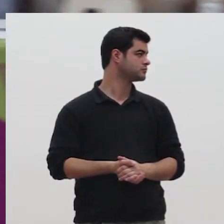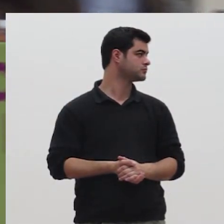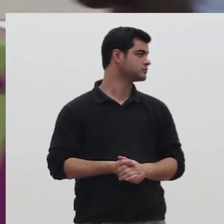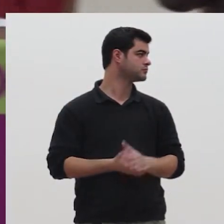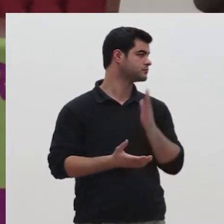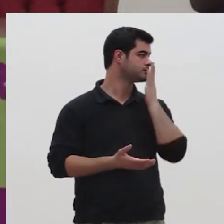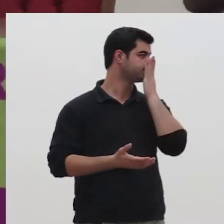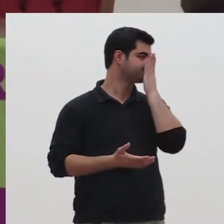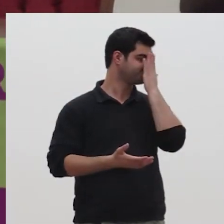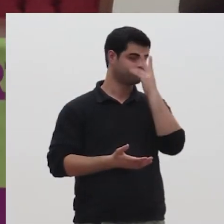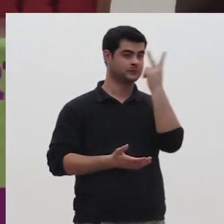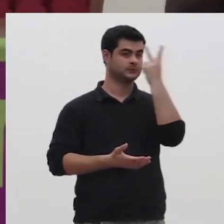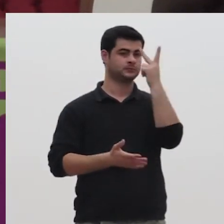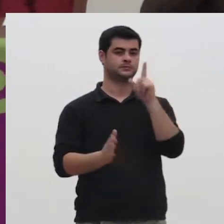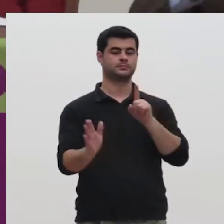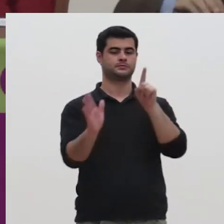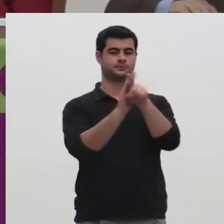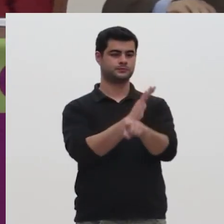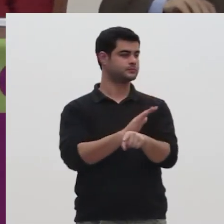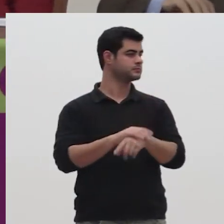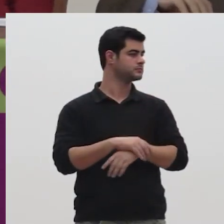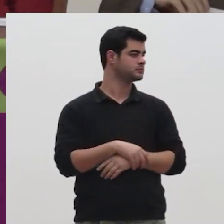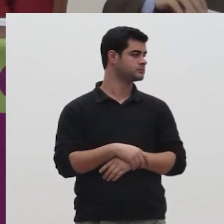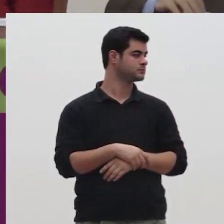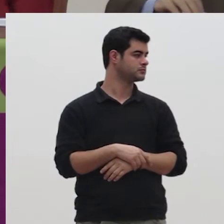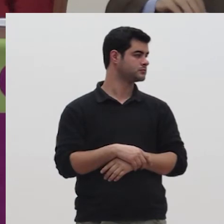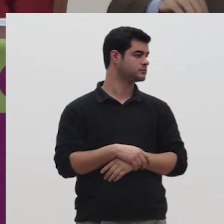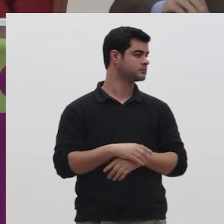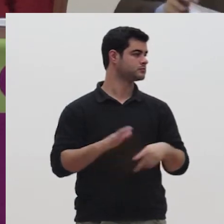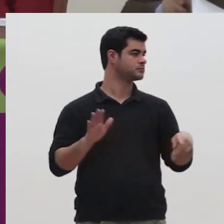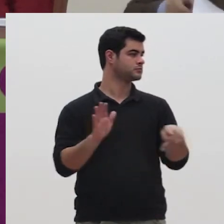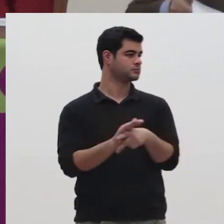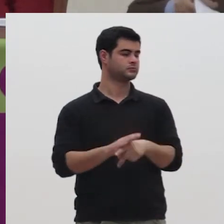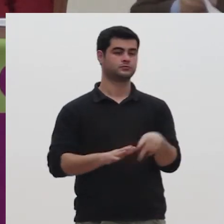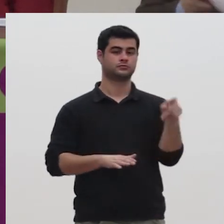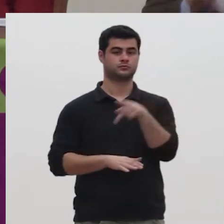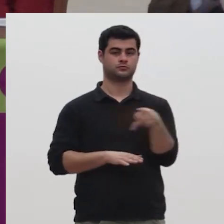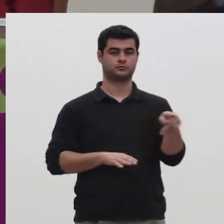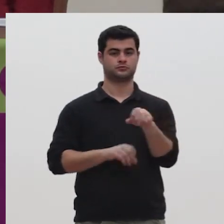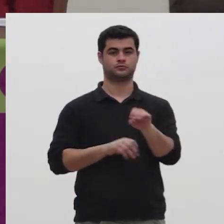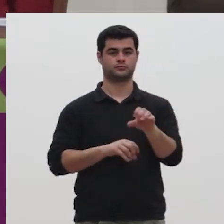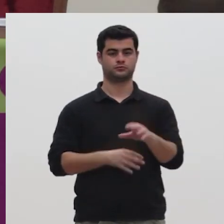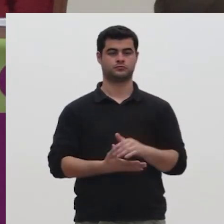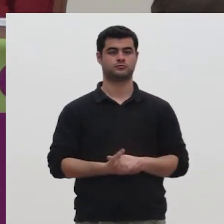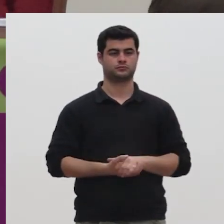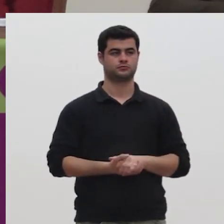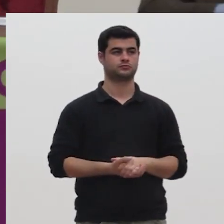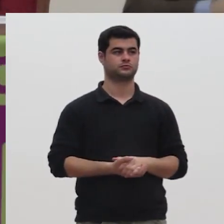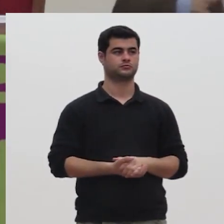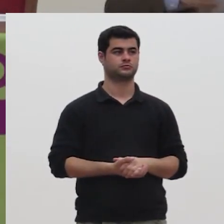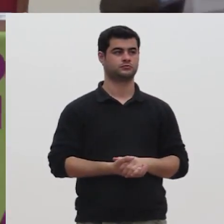Vamos passar a segunda pergunta dos docentes. Vamos fazer um sorteio.